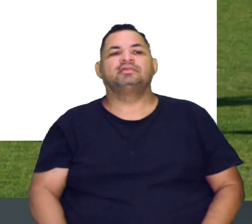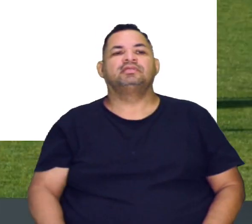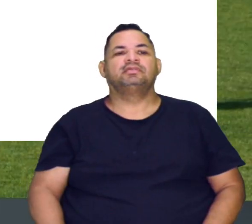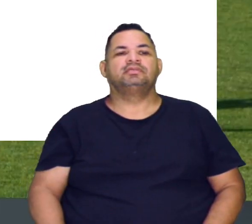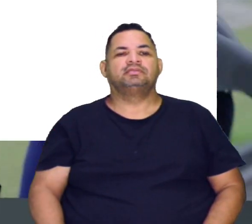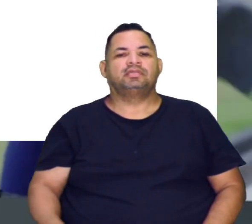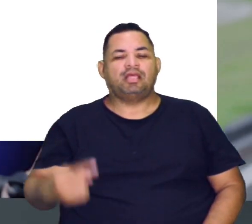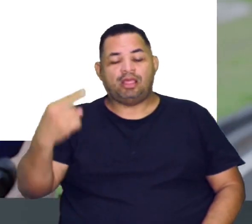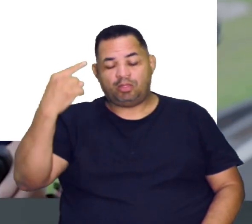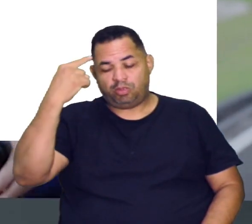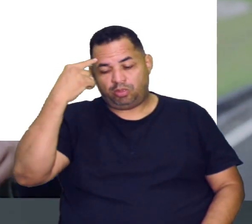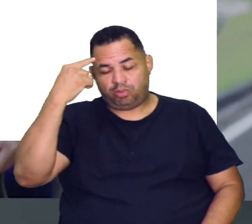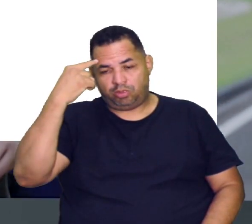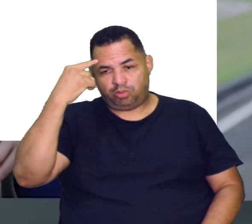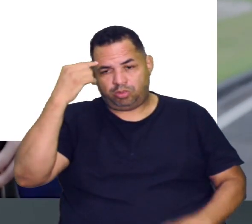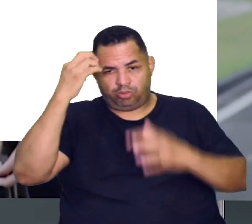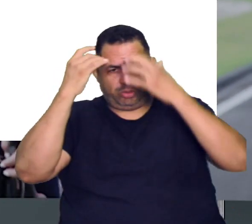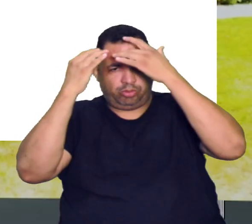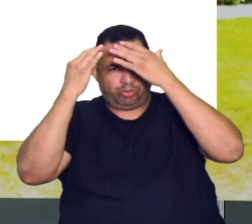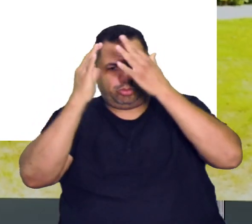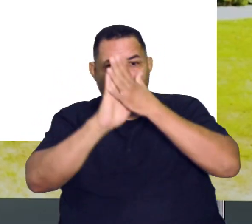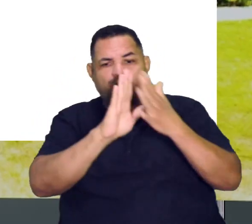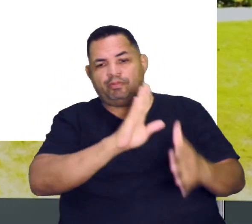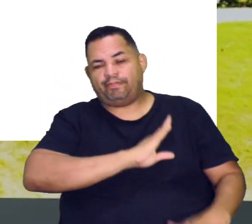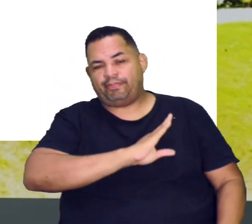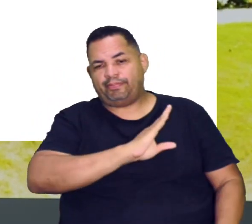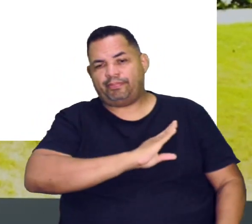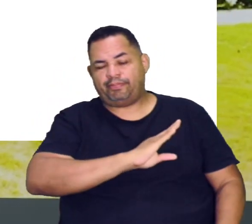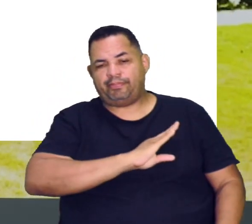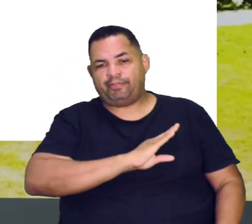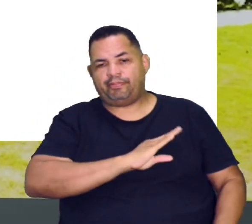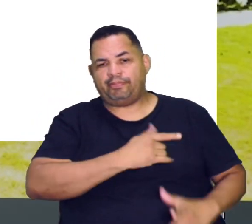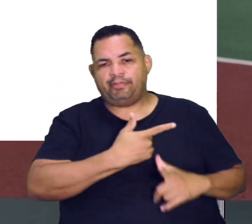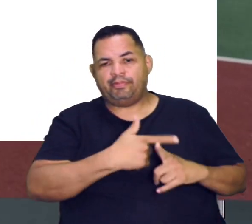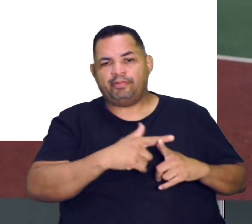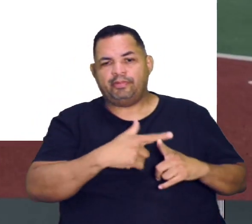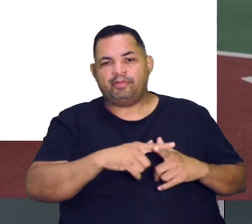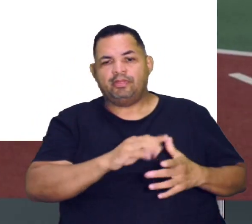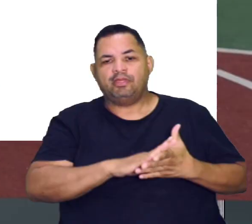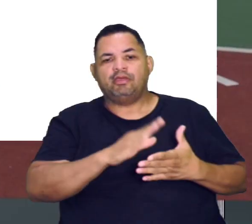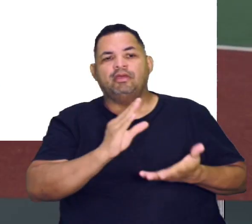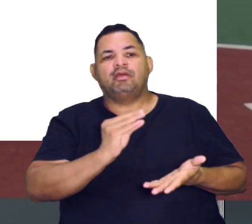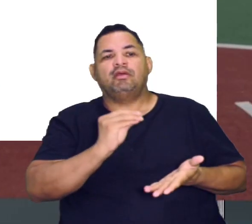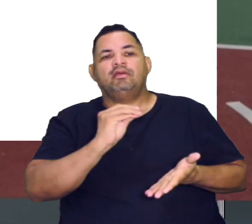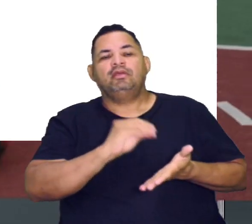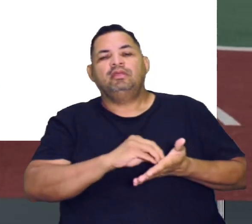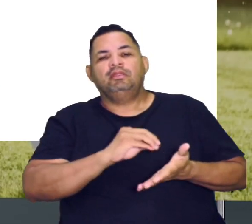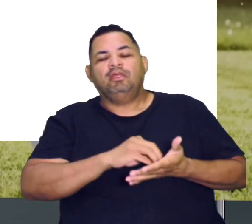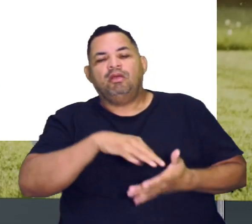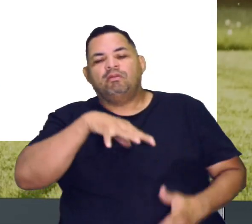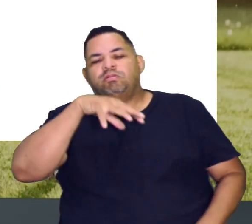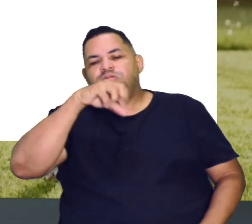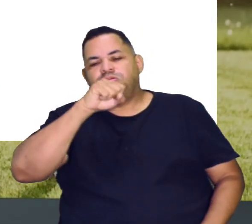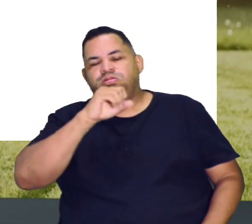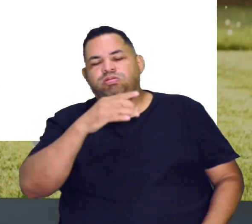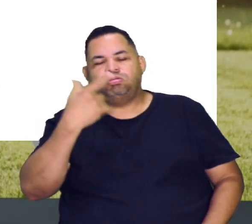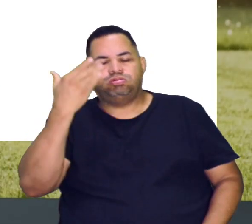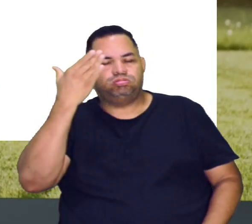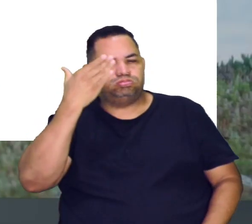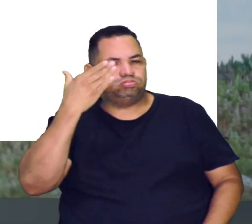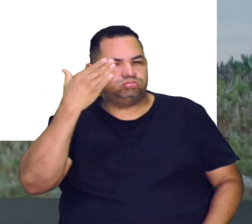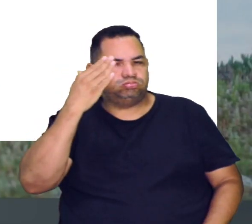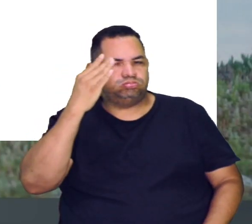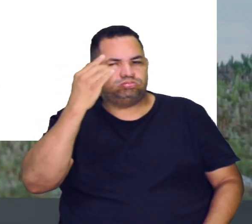de derrame cerebral, ataque cardíaco, insuficiência cardíaca, cegueira,